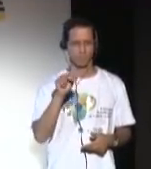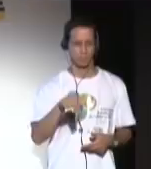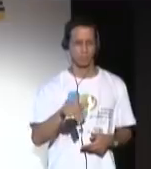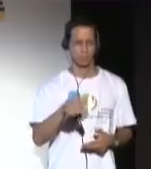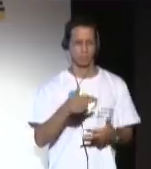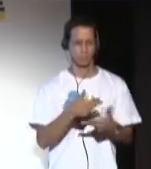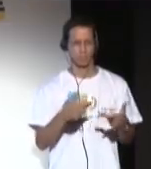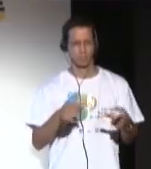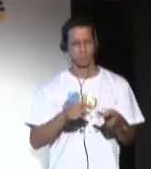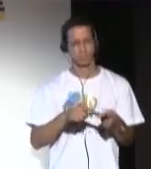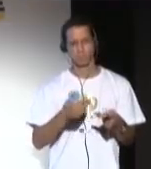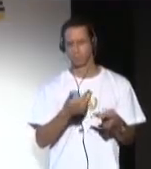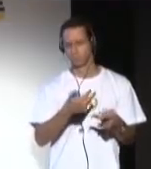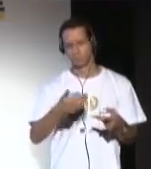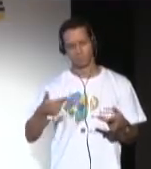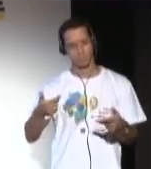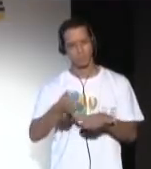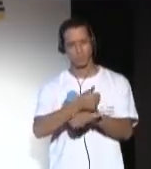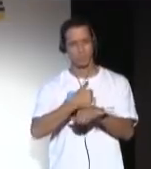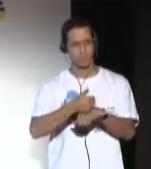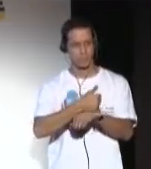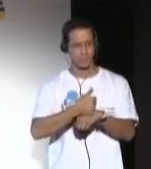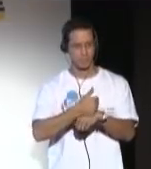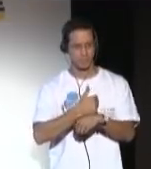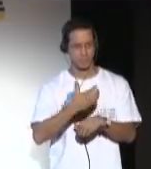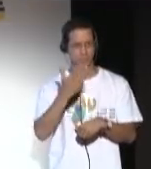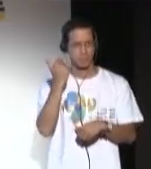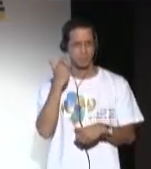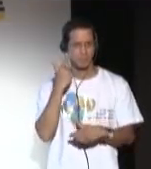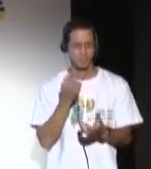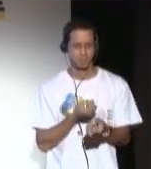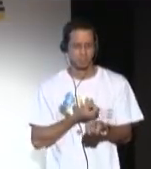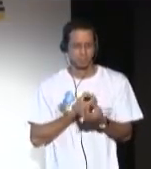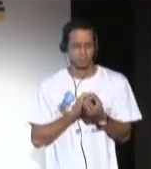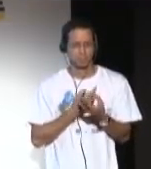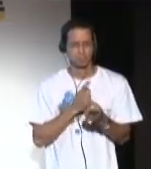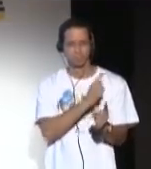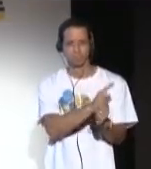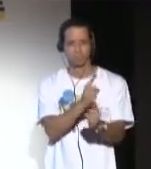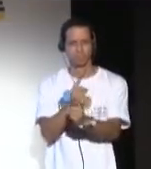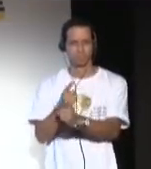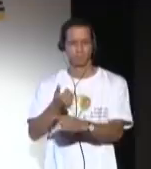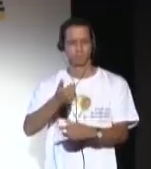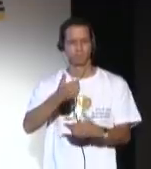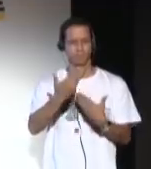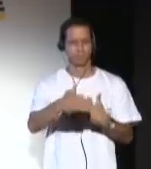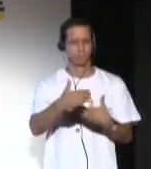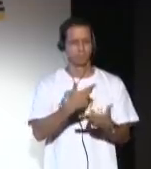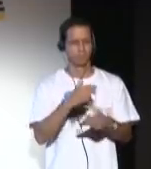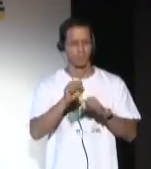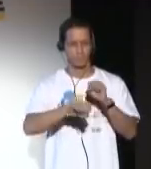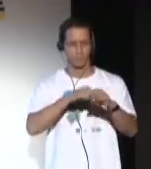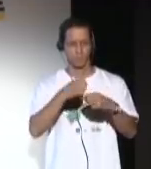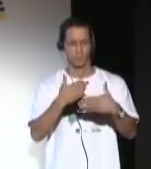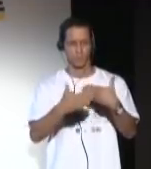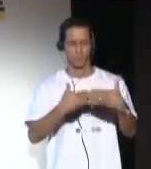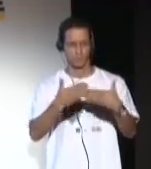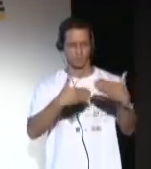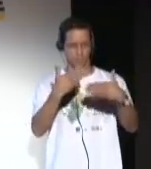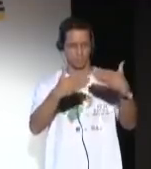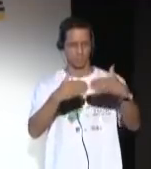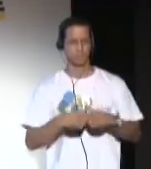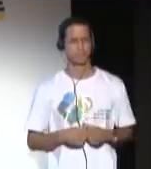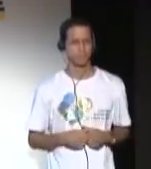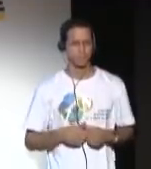e outros profissionais que vêm coletando informações sobre a avaliação formativa. E eles